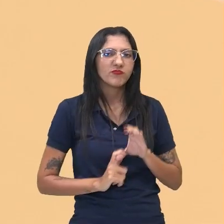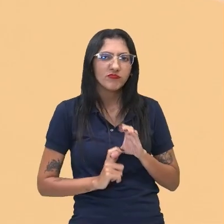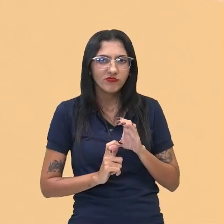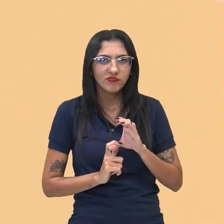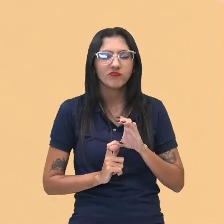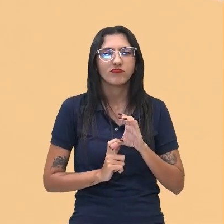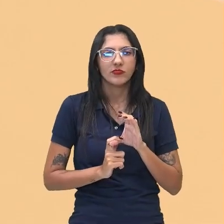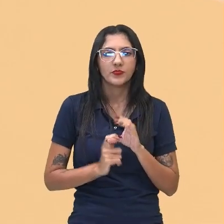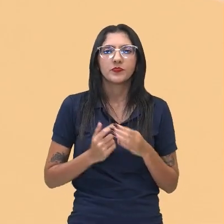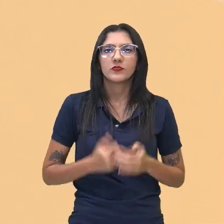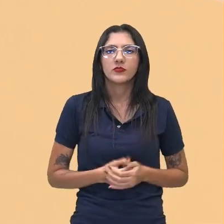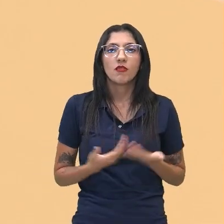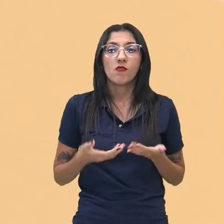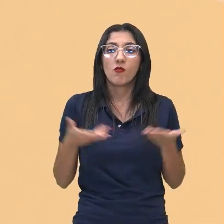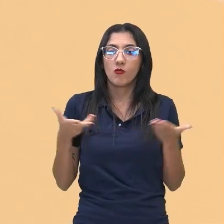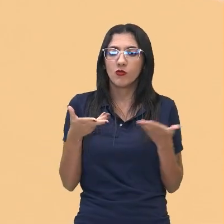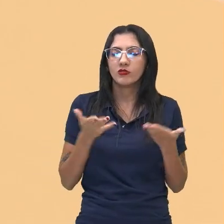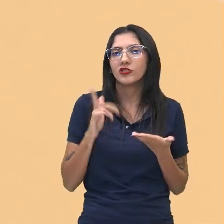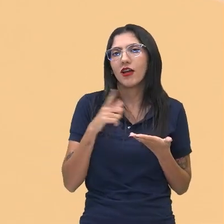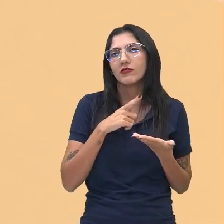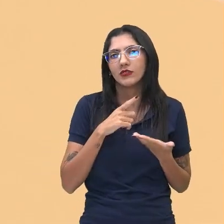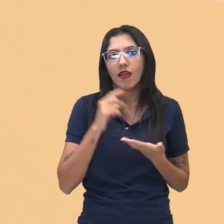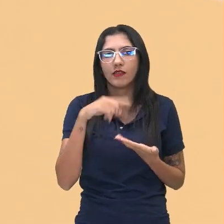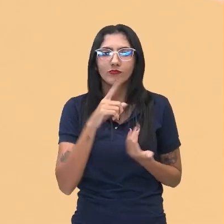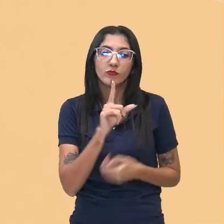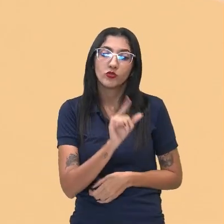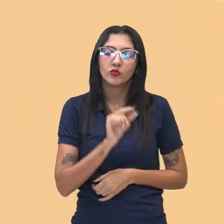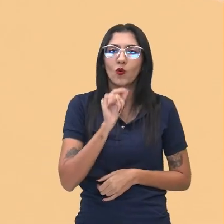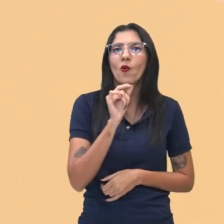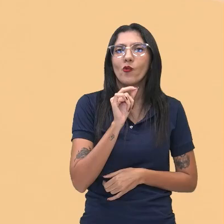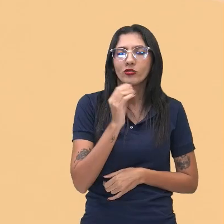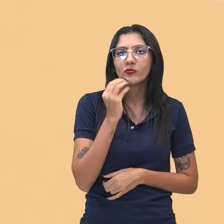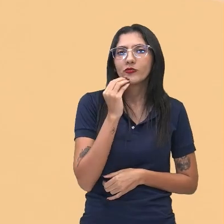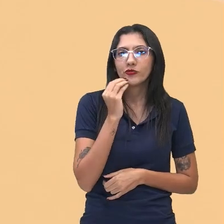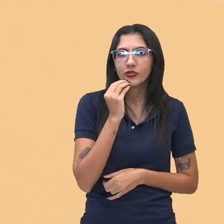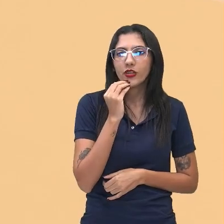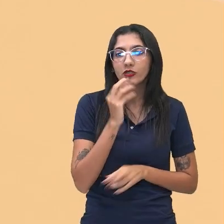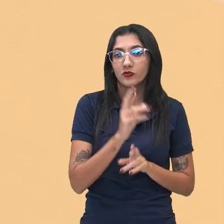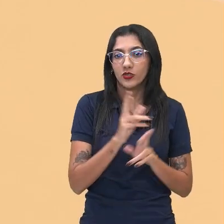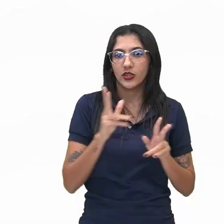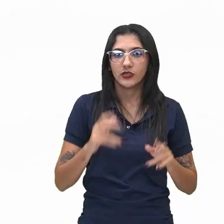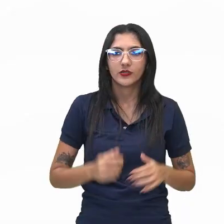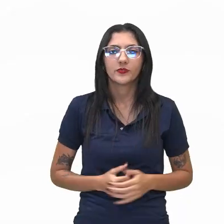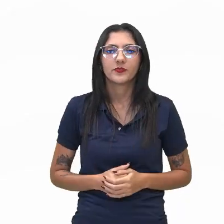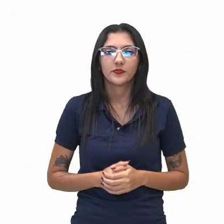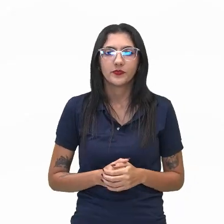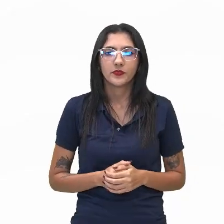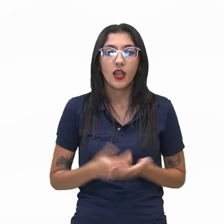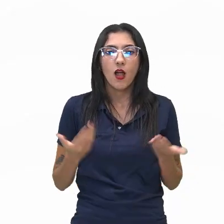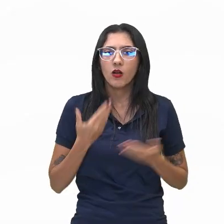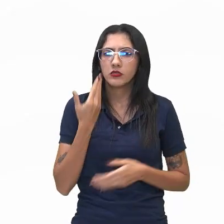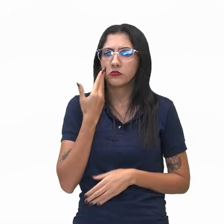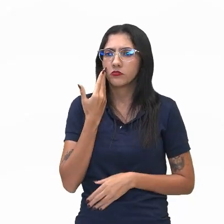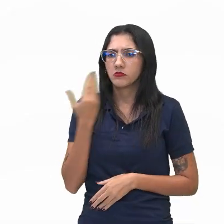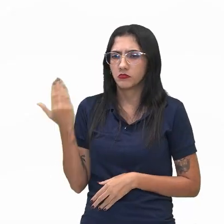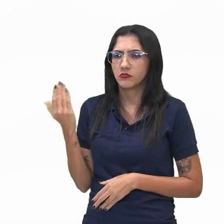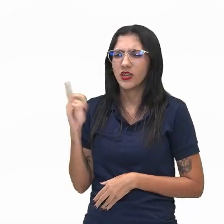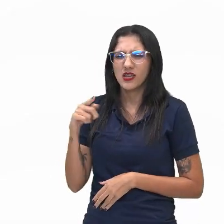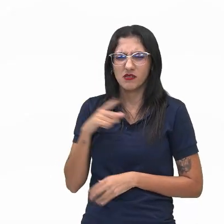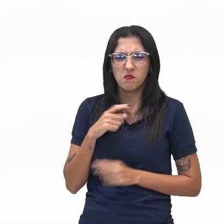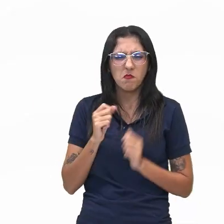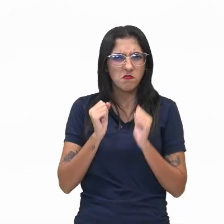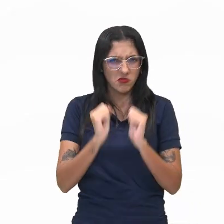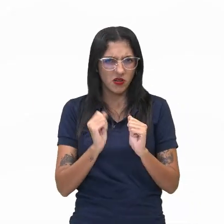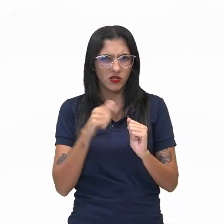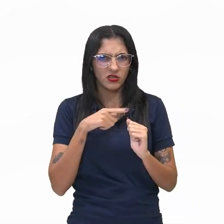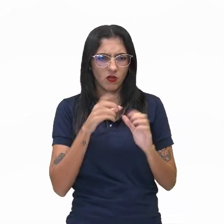juros. Hoje em dia já tem essa opção com o BRICS. Agora o BRICS, gente, ele pode ser considerado